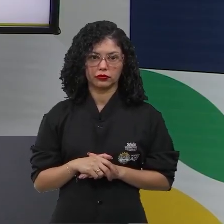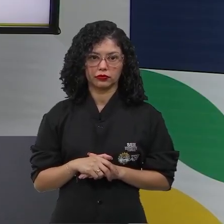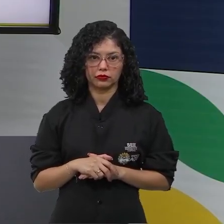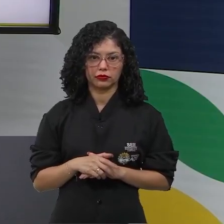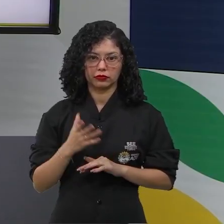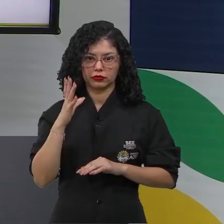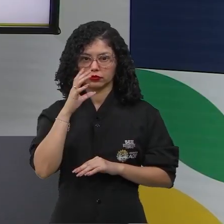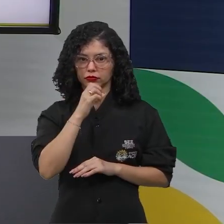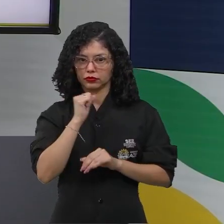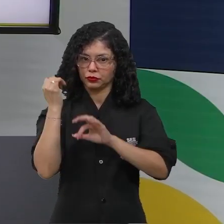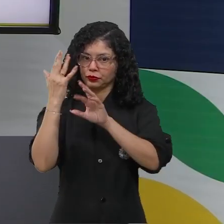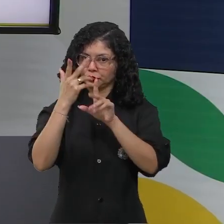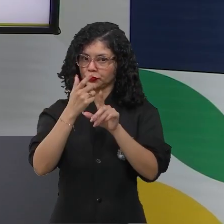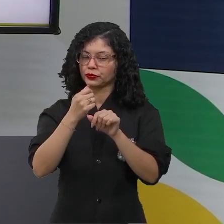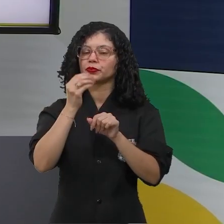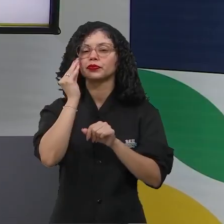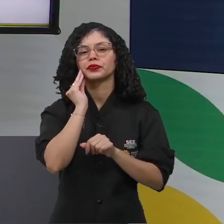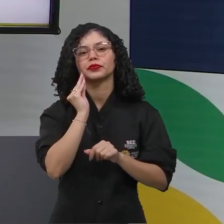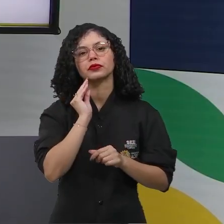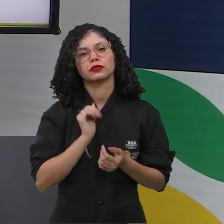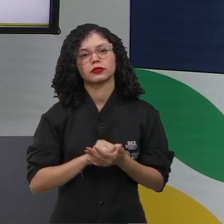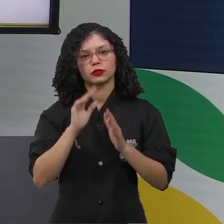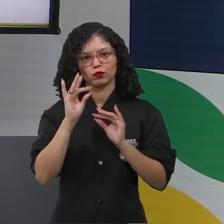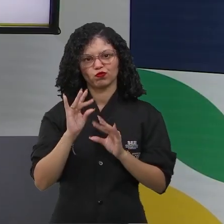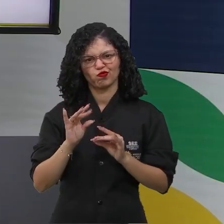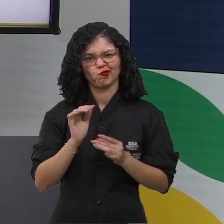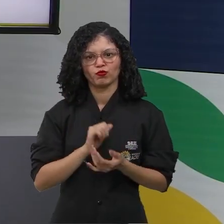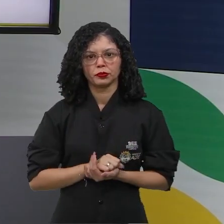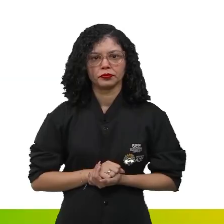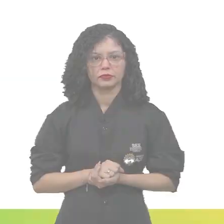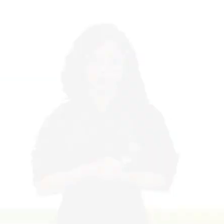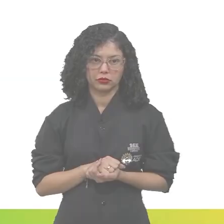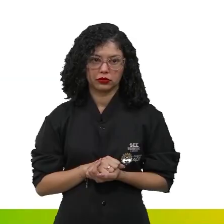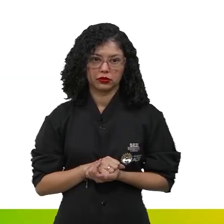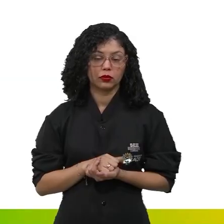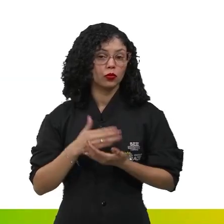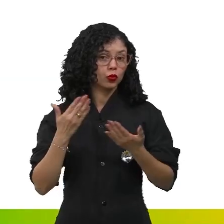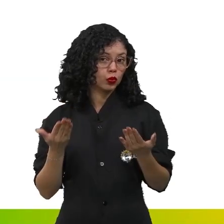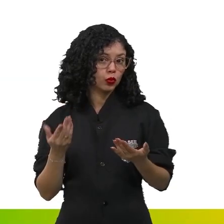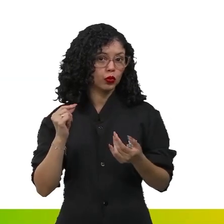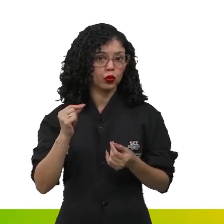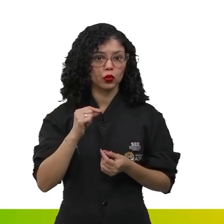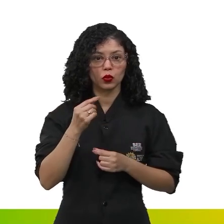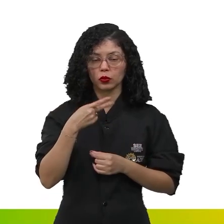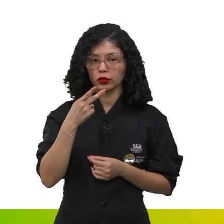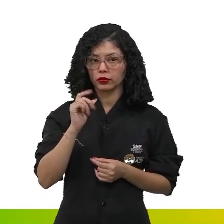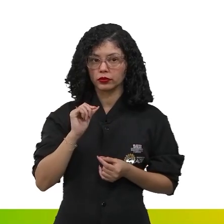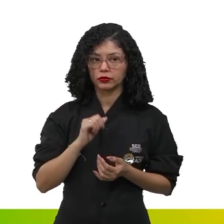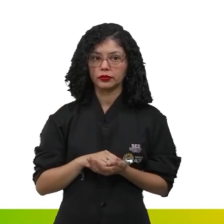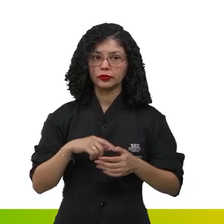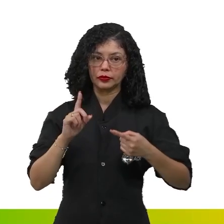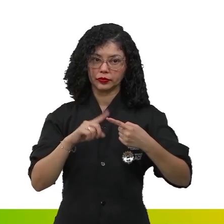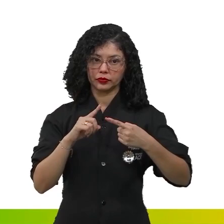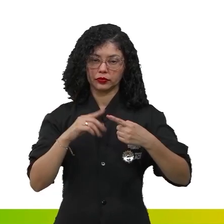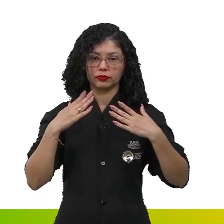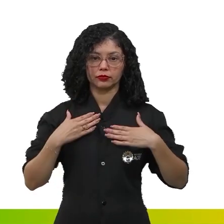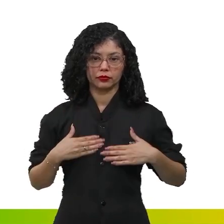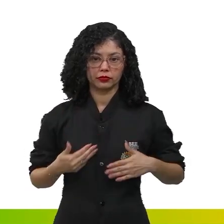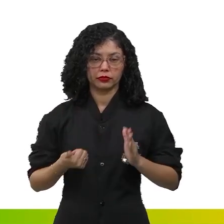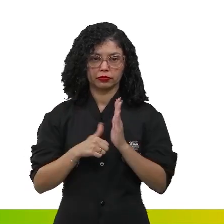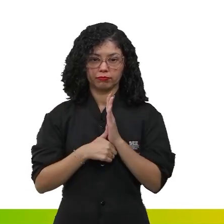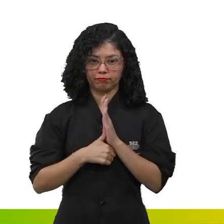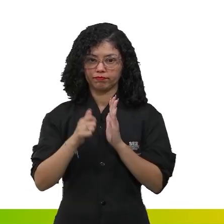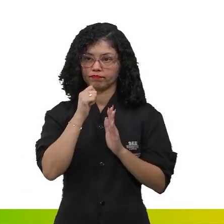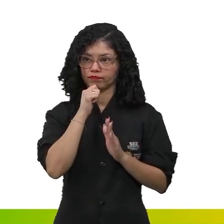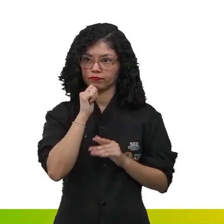recapitulação rapidona para a gente tentar sintetizar os conhecimentos? Vamos lá. Então, como a gente já mencionou, temos aqui o corpo como